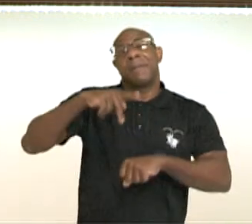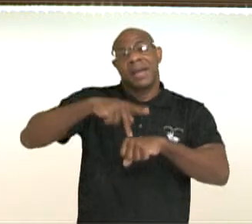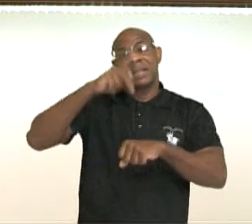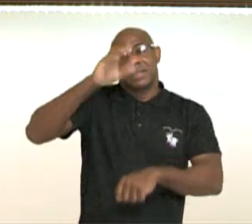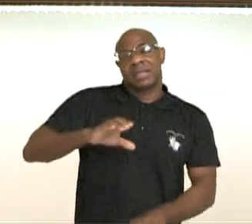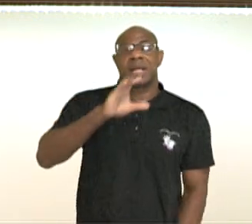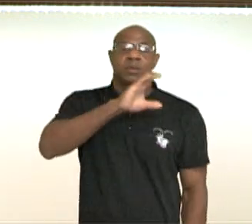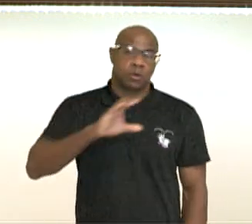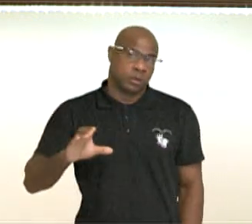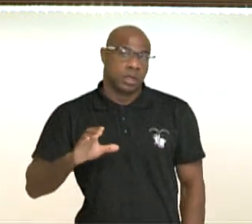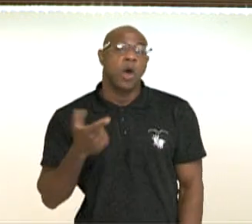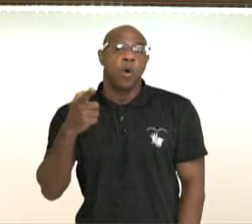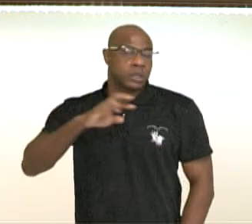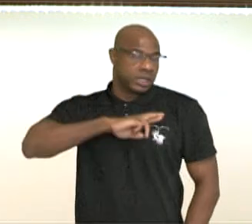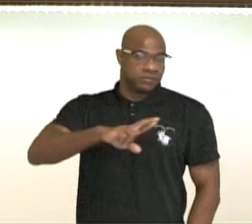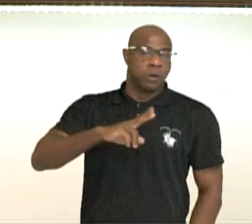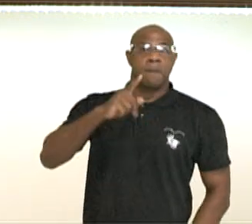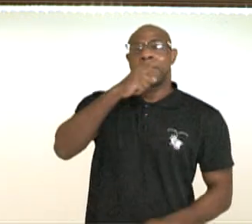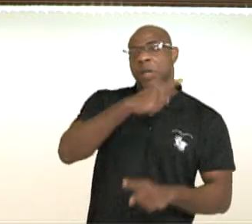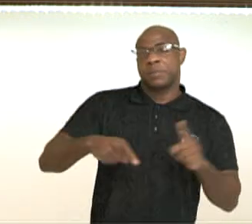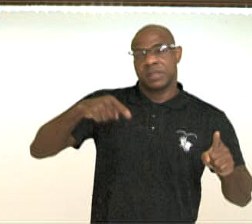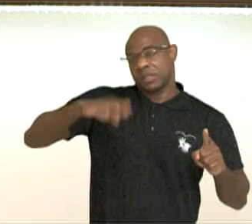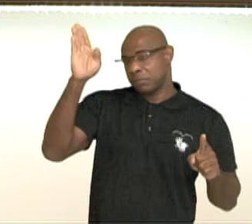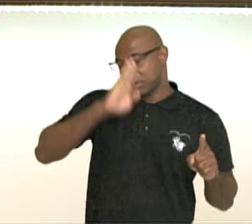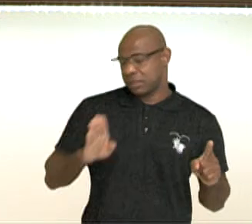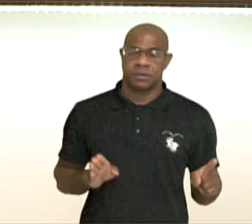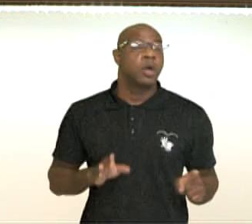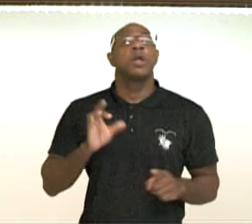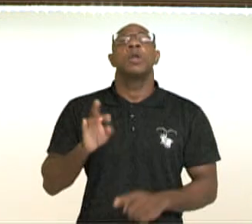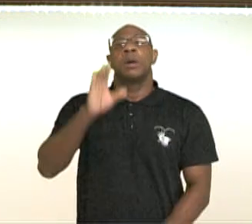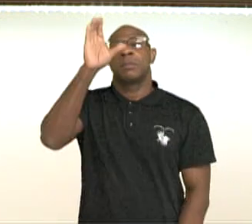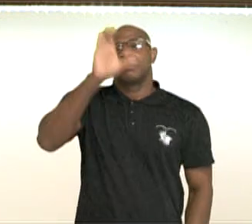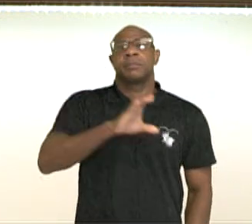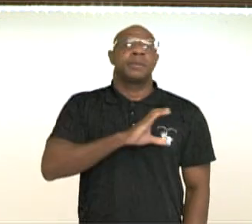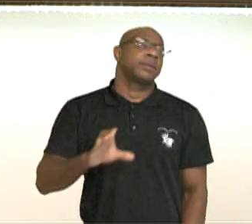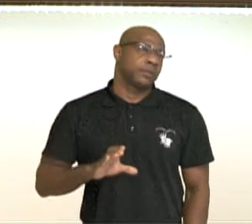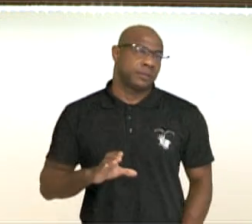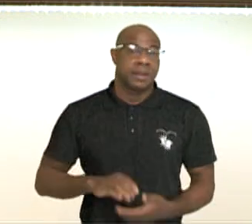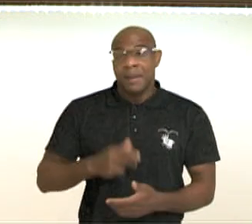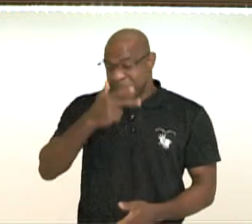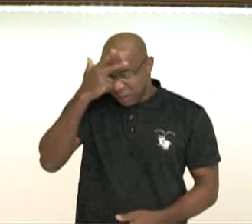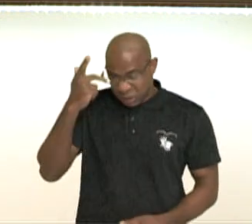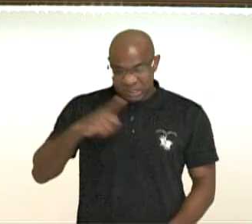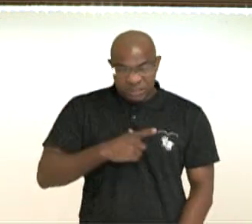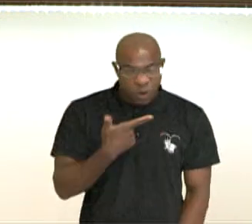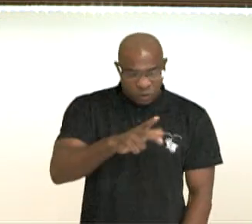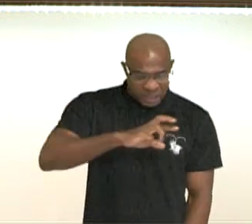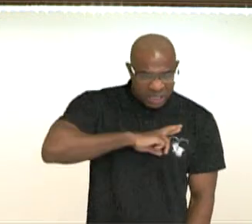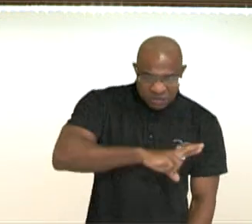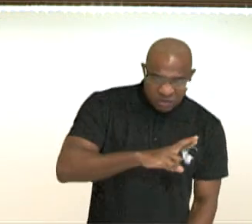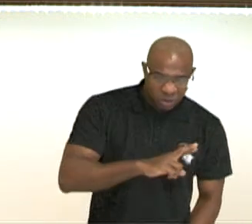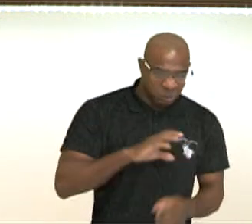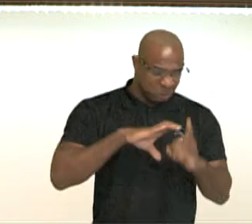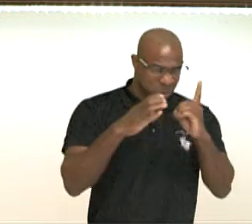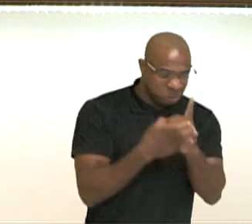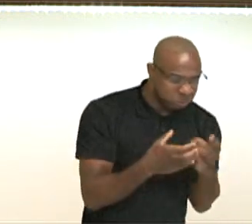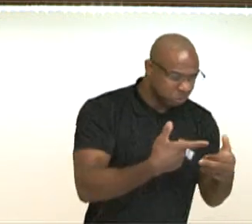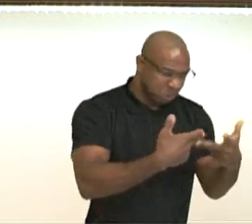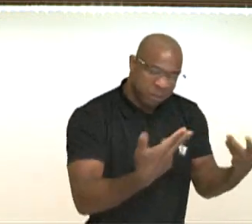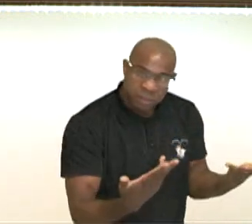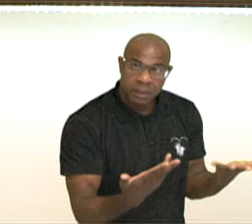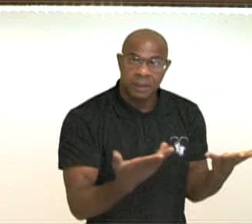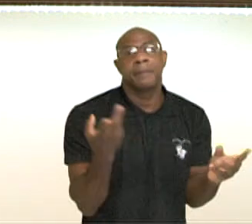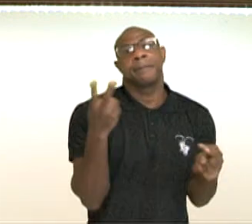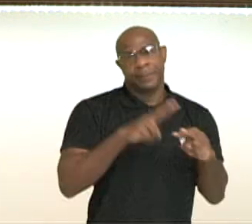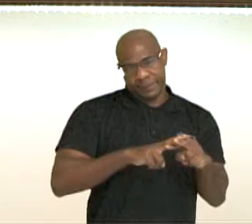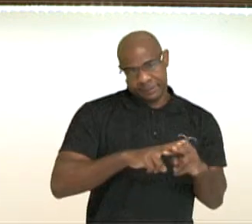religiões seriam proibidas e até seriam talvez presas as pessoas que acabassem tendo cultos de outras